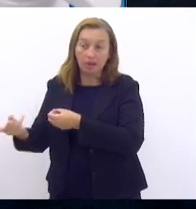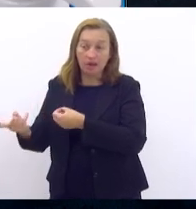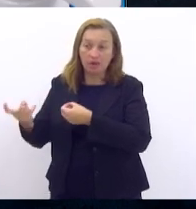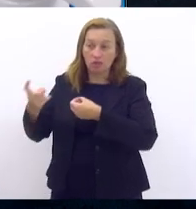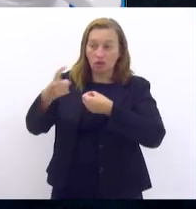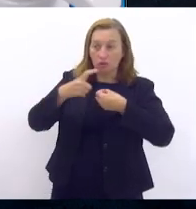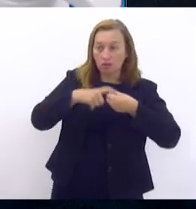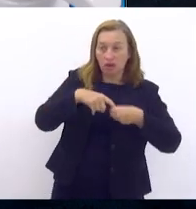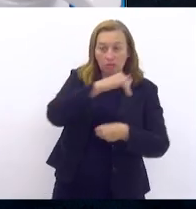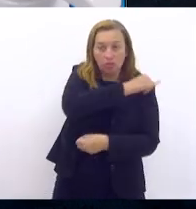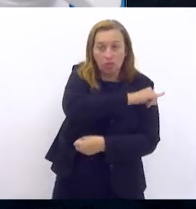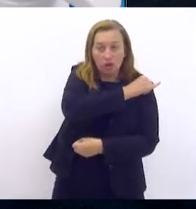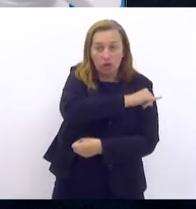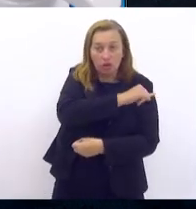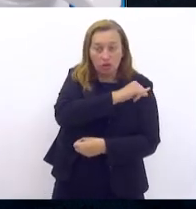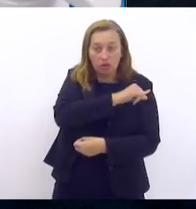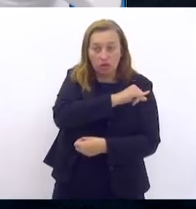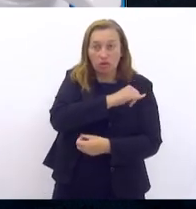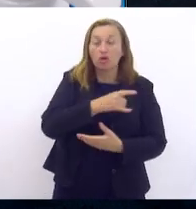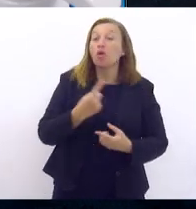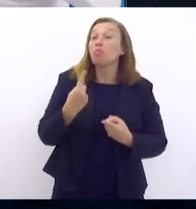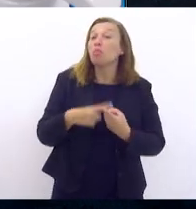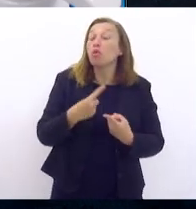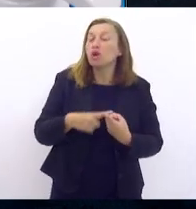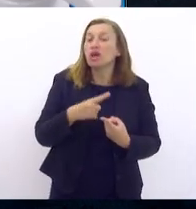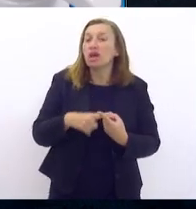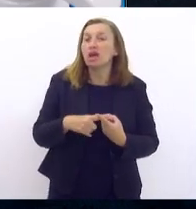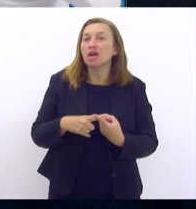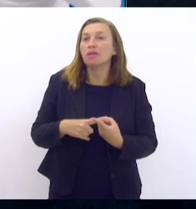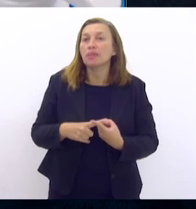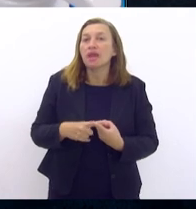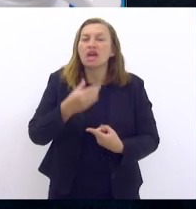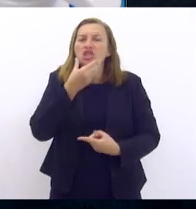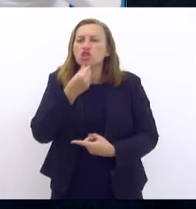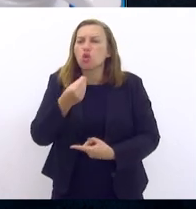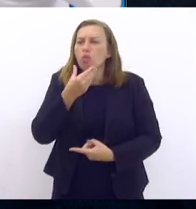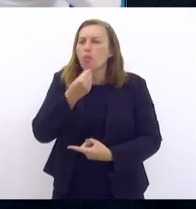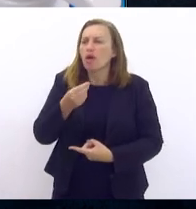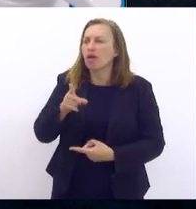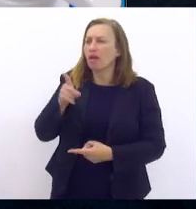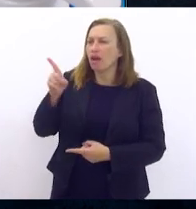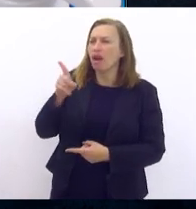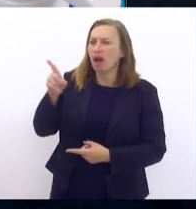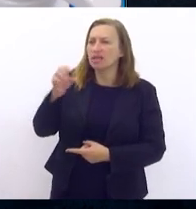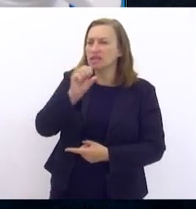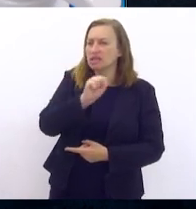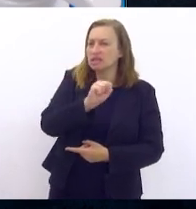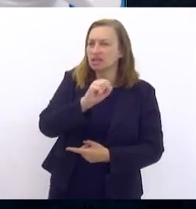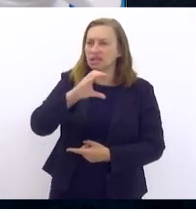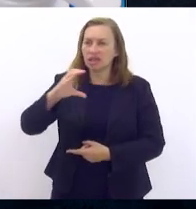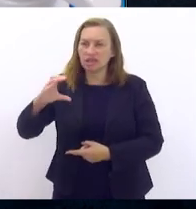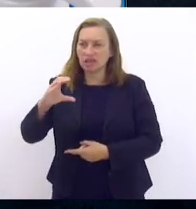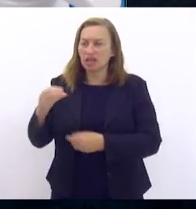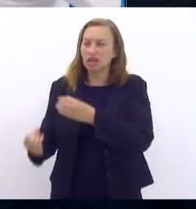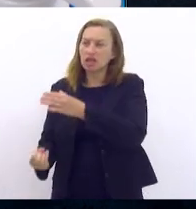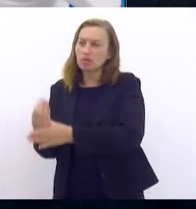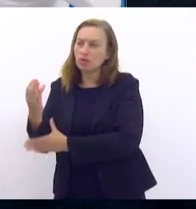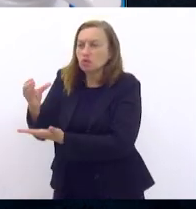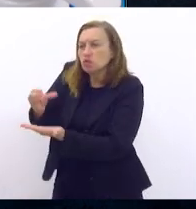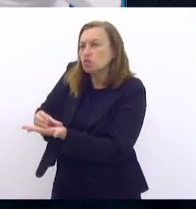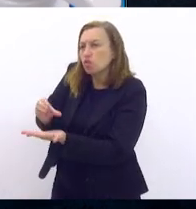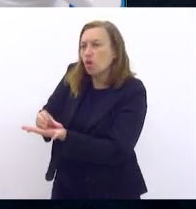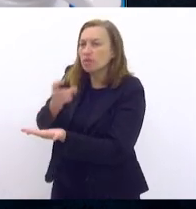Qual a proposta Por que esse cara lá de Santa Catarina que produz copo descartável em Santa